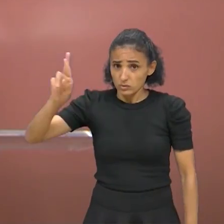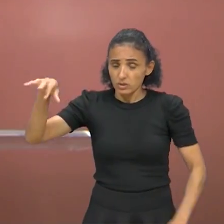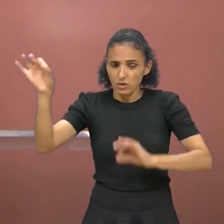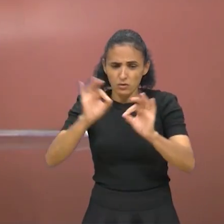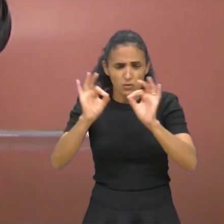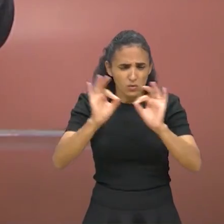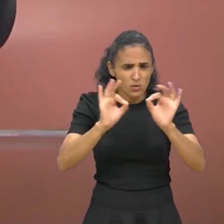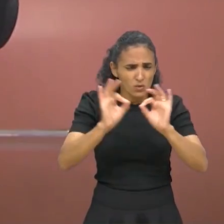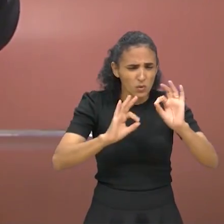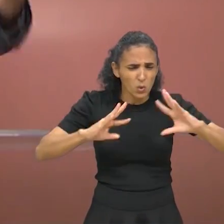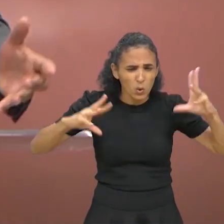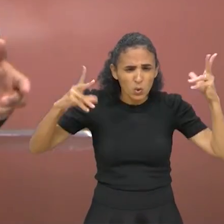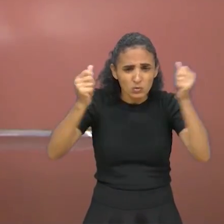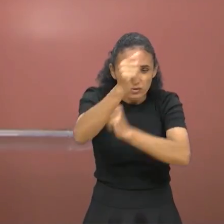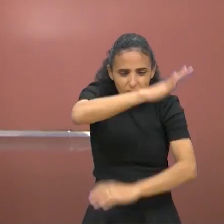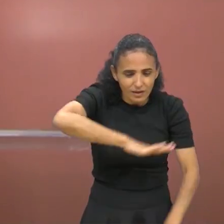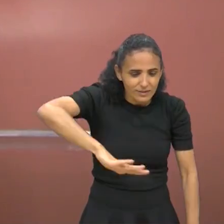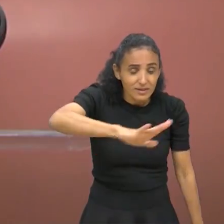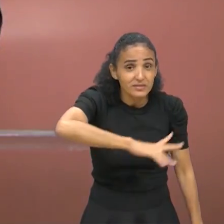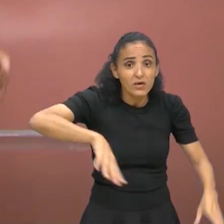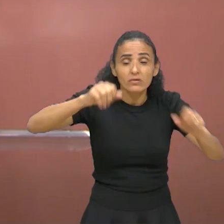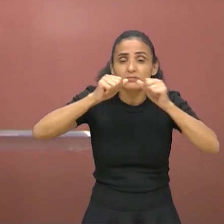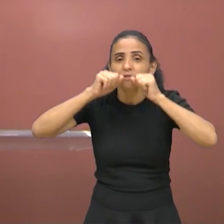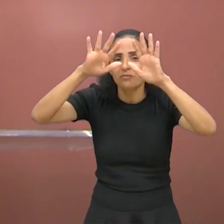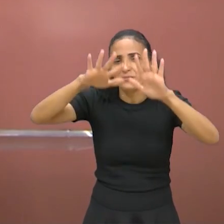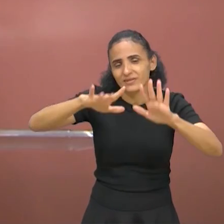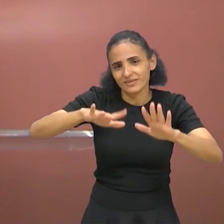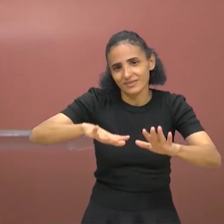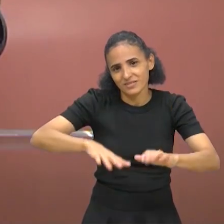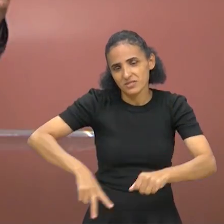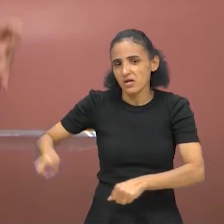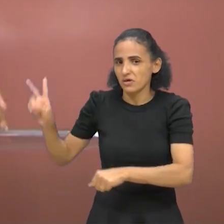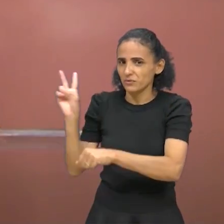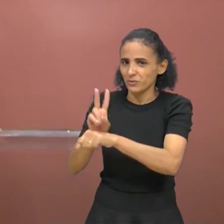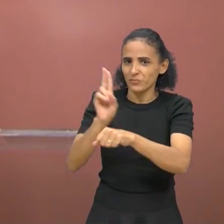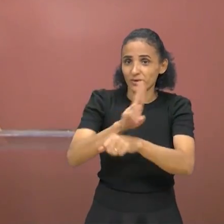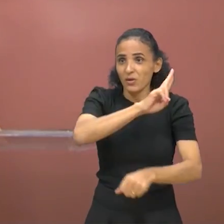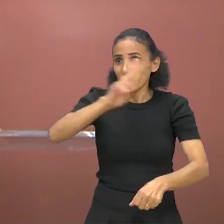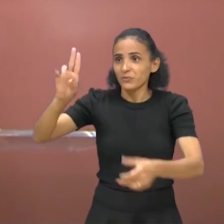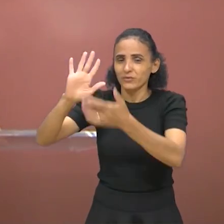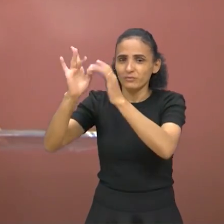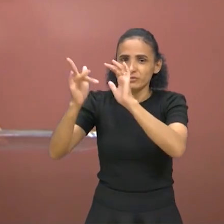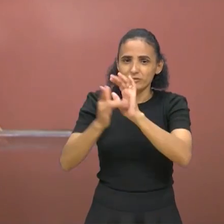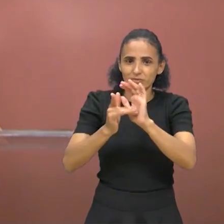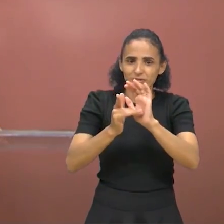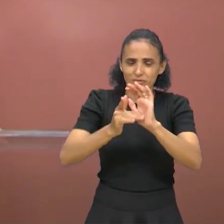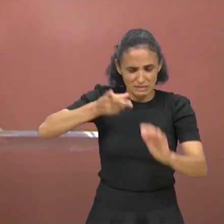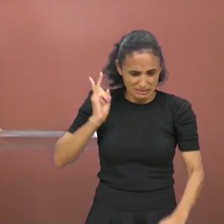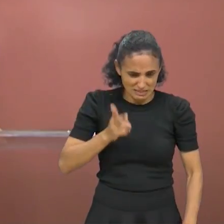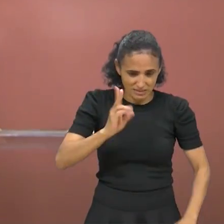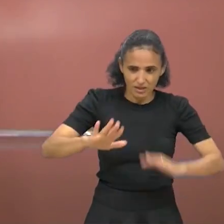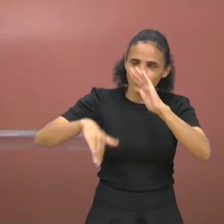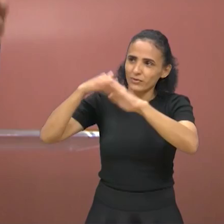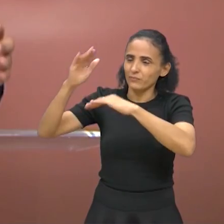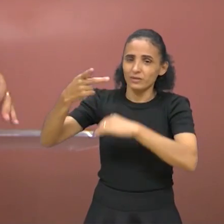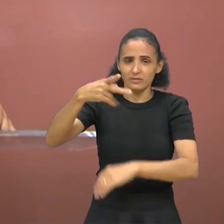Elim, fontes de águas doces, sombra, porque o nome do Senhor será glorificado sobre